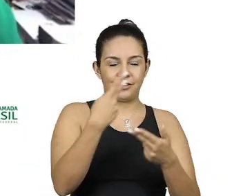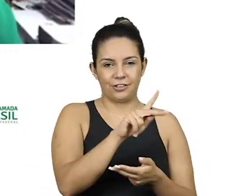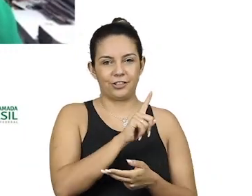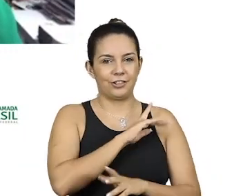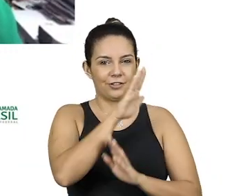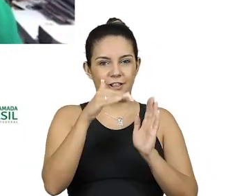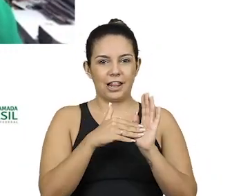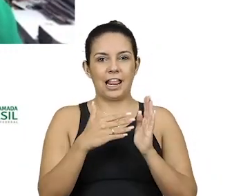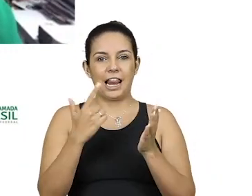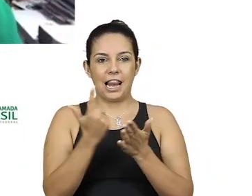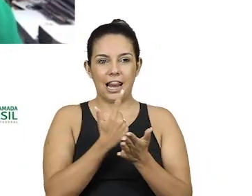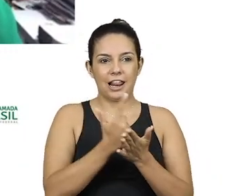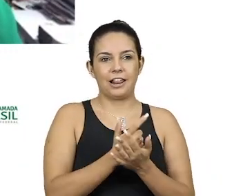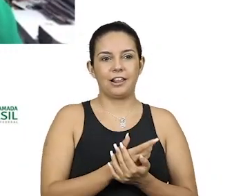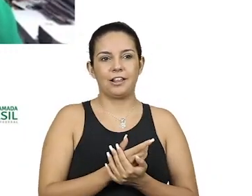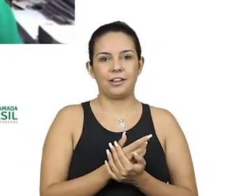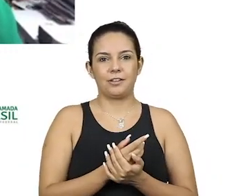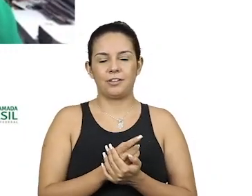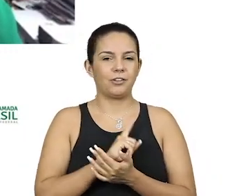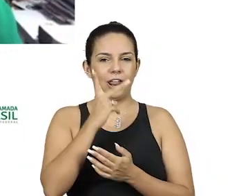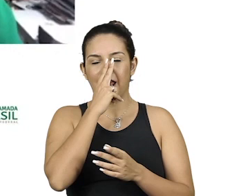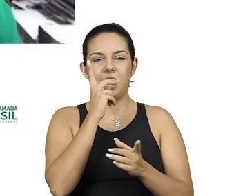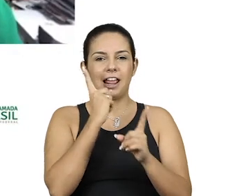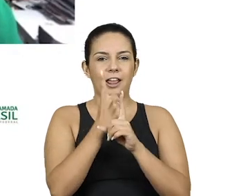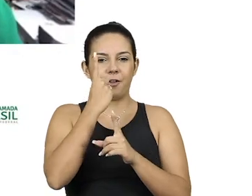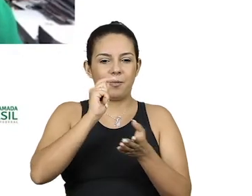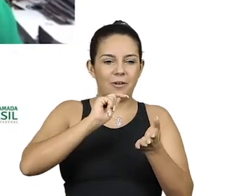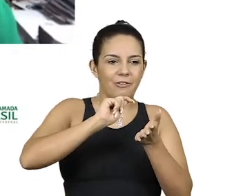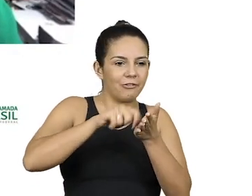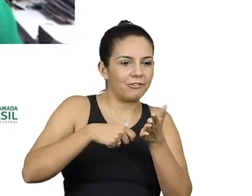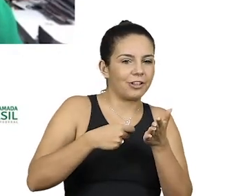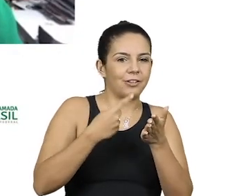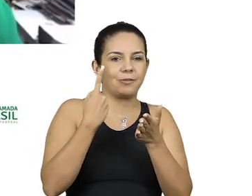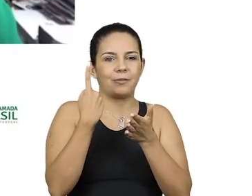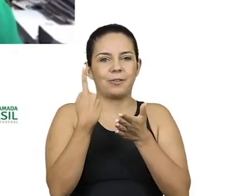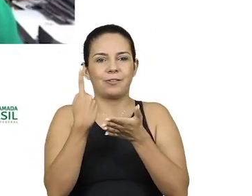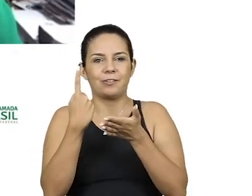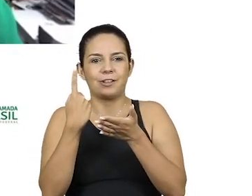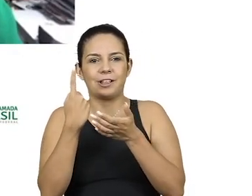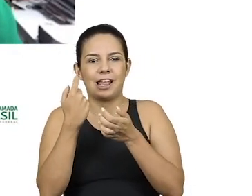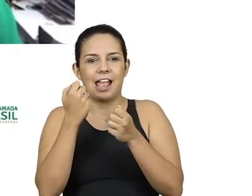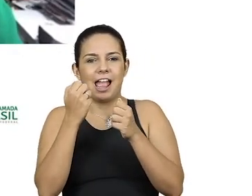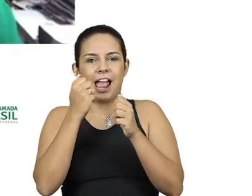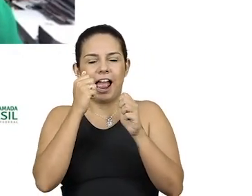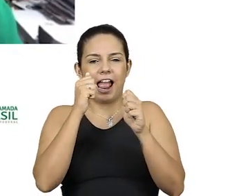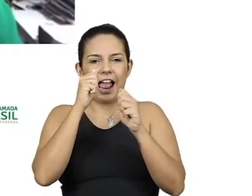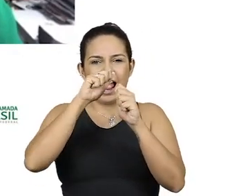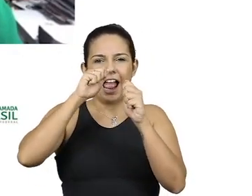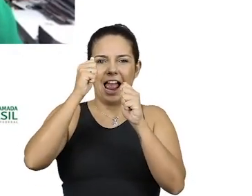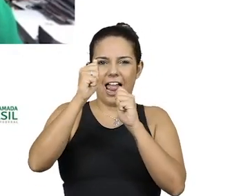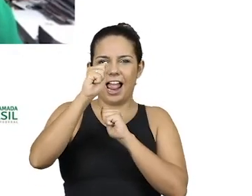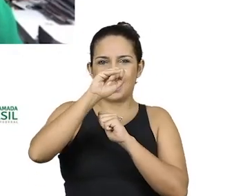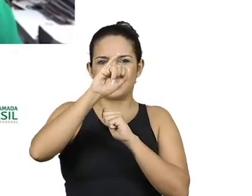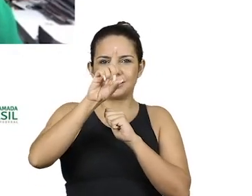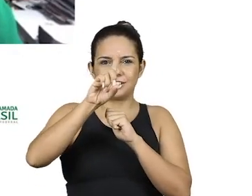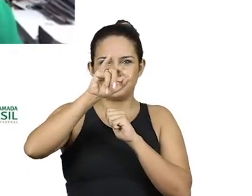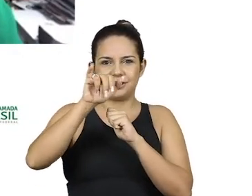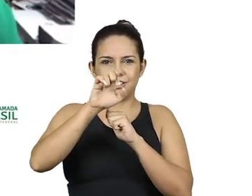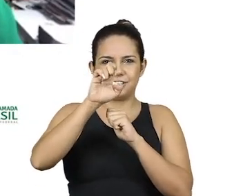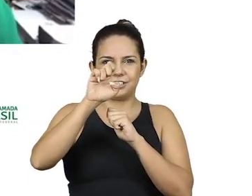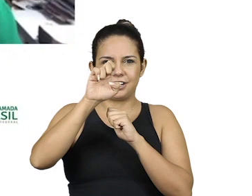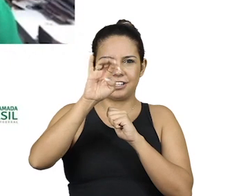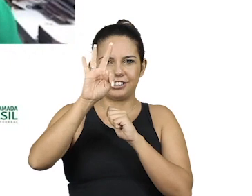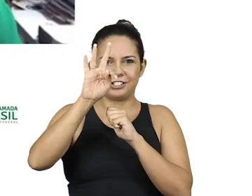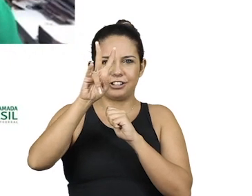tenho todos os livros. muito boa. Não consigo achar uma vírgula, um adjetivo, uma palavra que esteja caindo ali